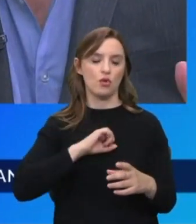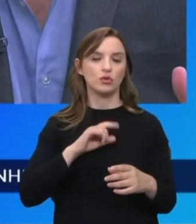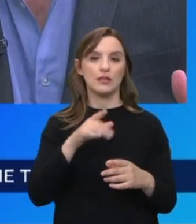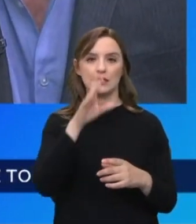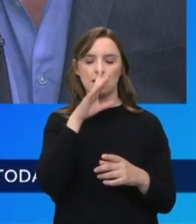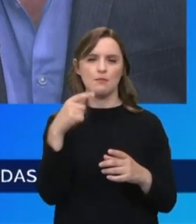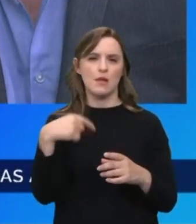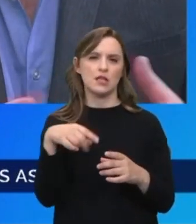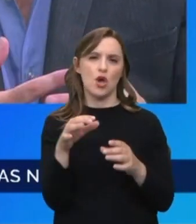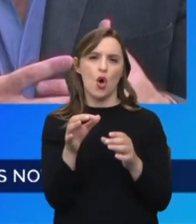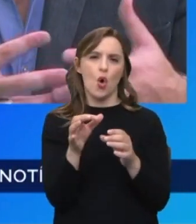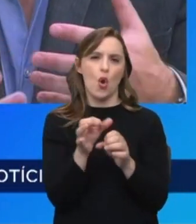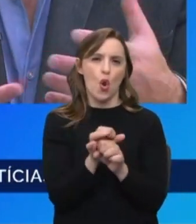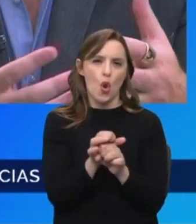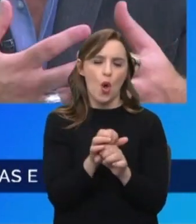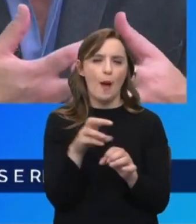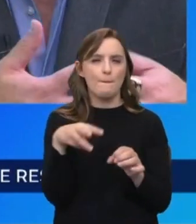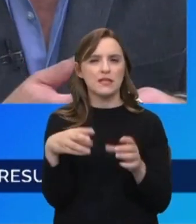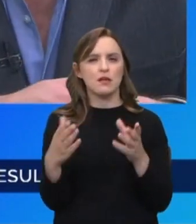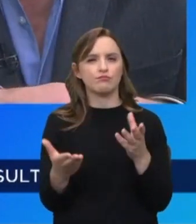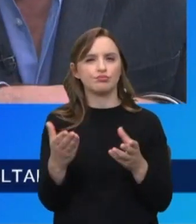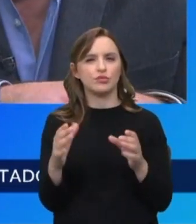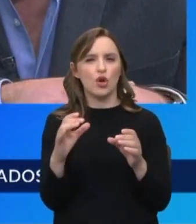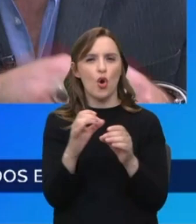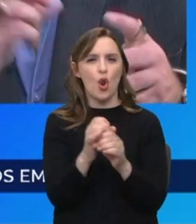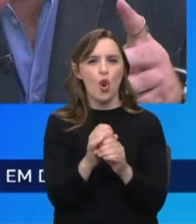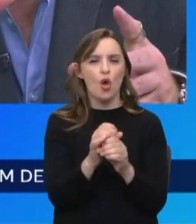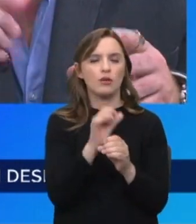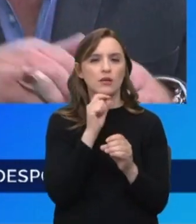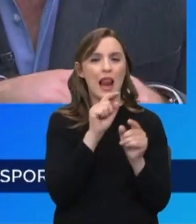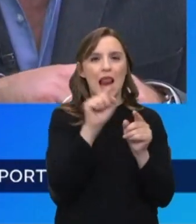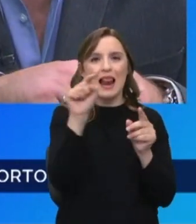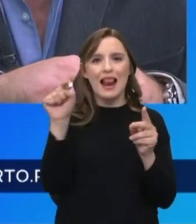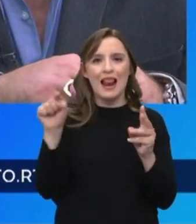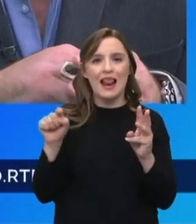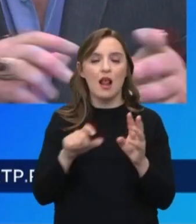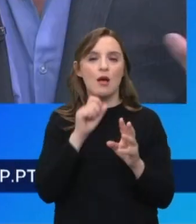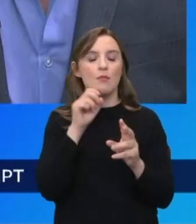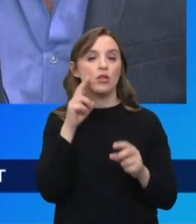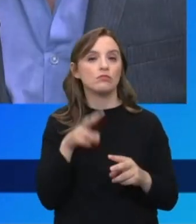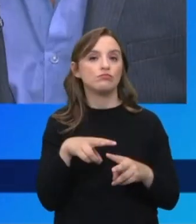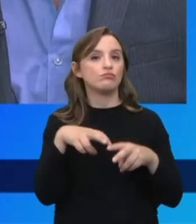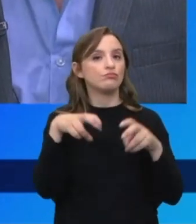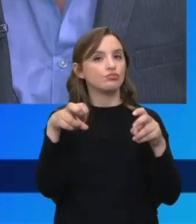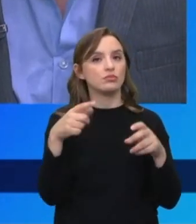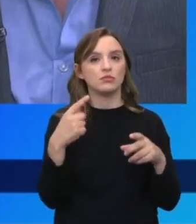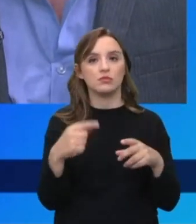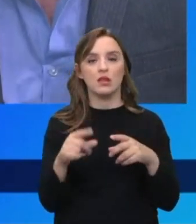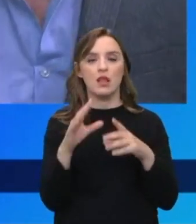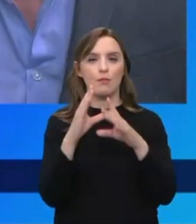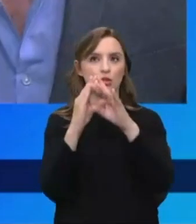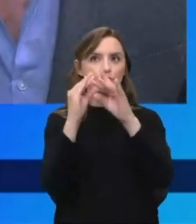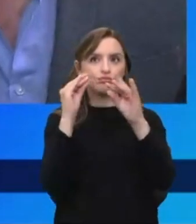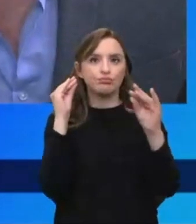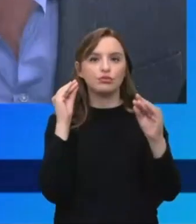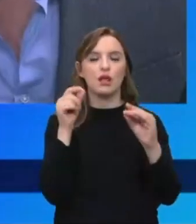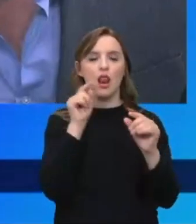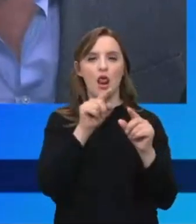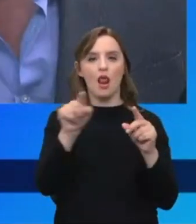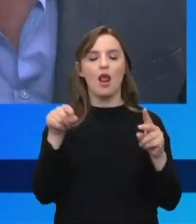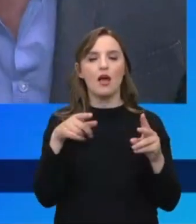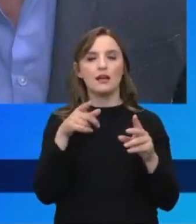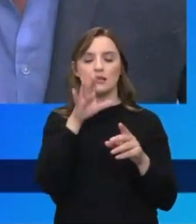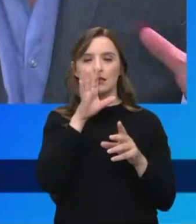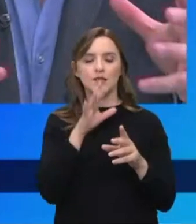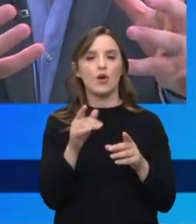pela galáxia. Podemos encontrá-los, se calhar, em toda a extensão da galáxia. Os supermaciços, ali no coração,